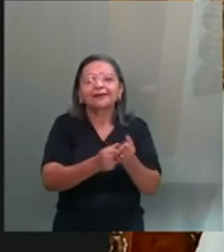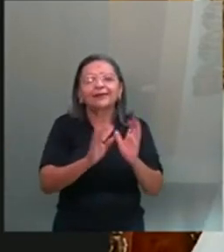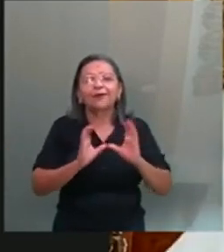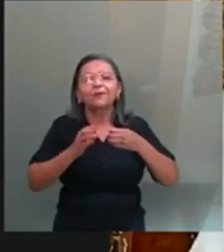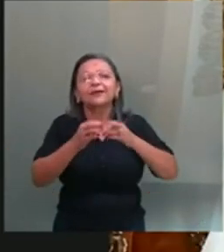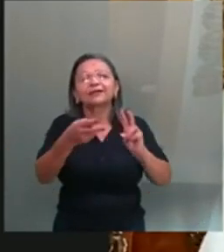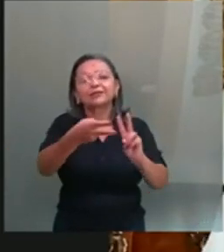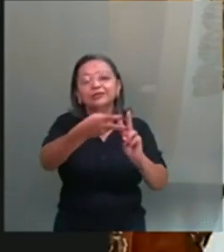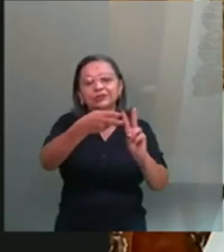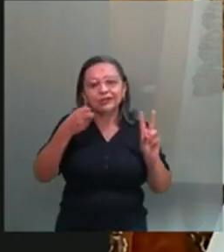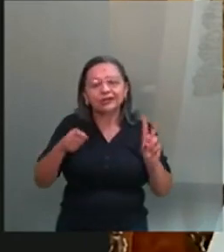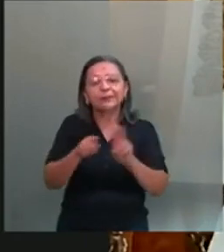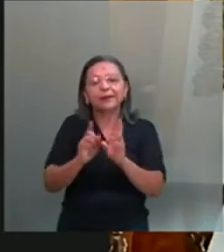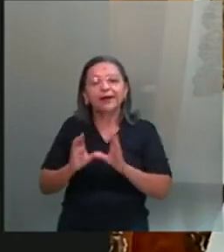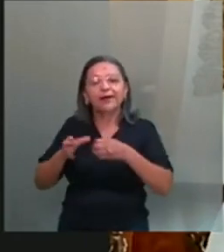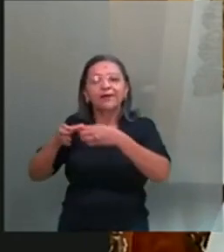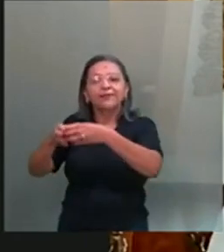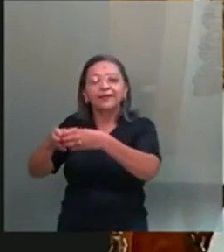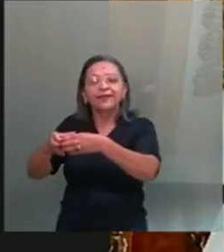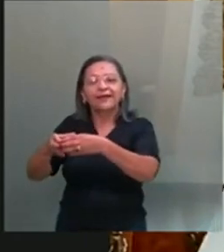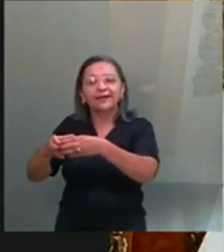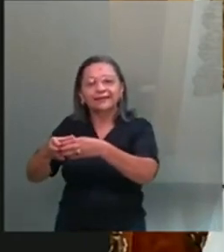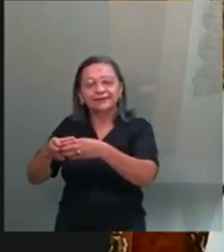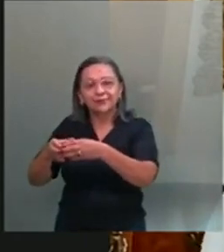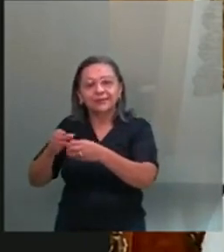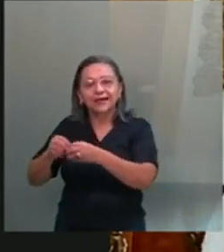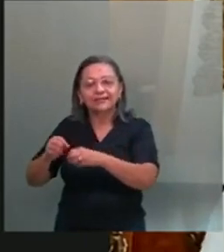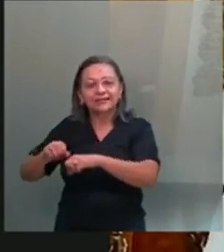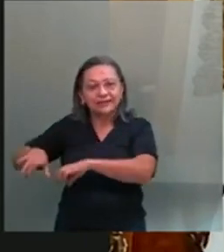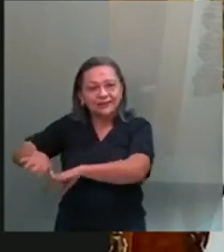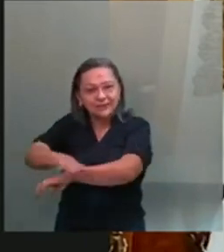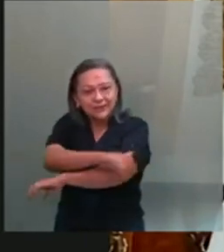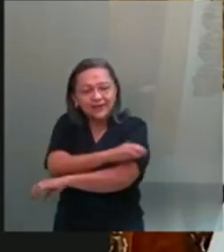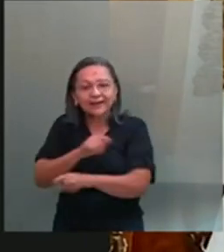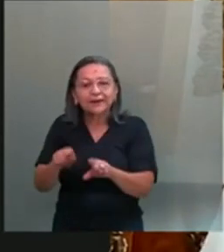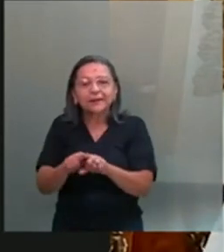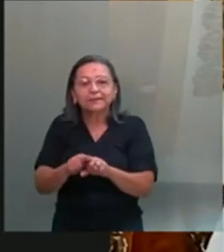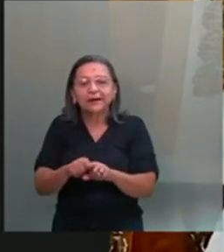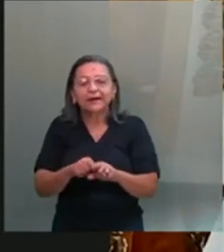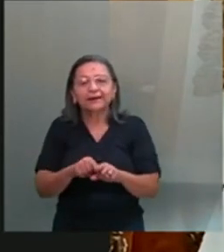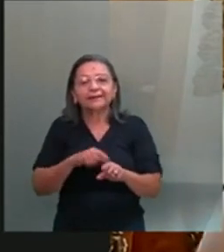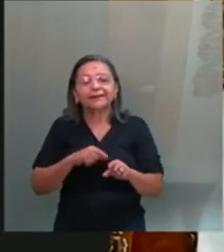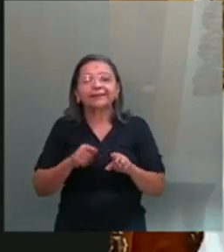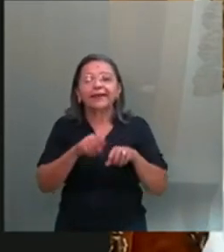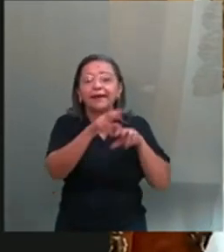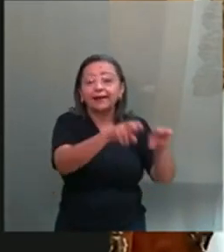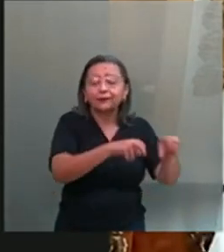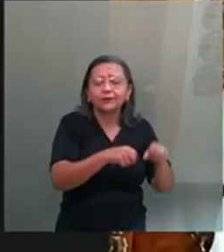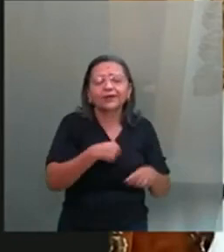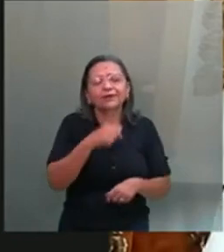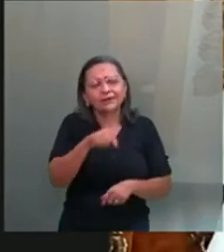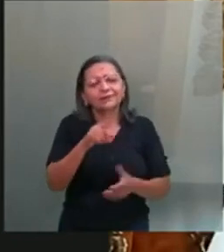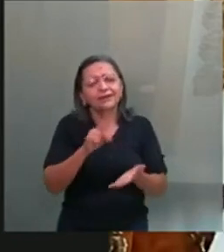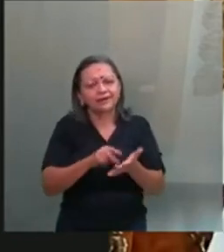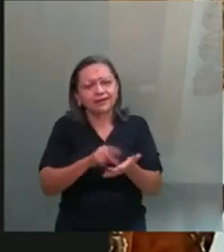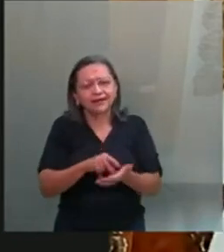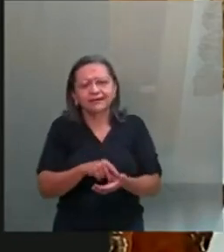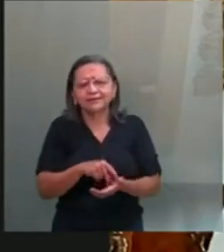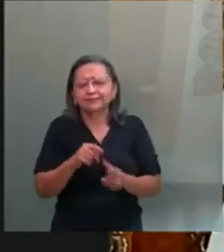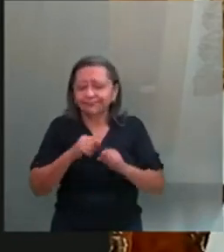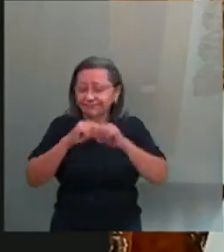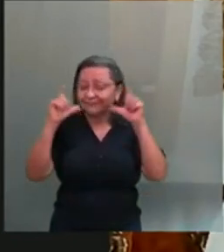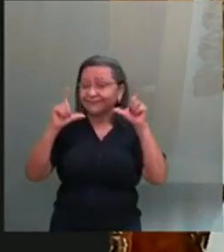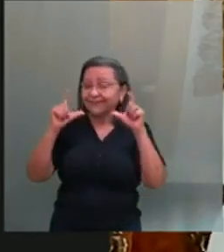indígenas, para atender as comunidades ribeirinhas, para atender o agricultor. Então, isso, na verdade, chama muito a